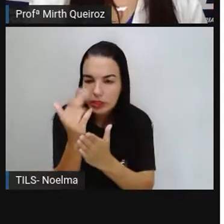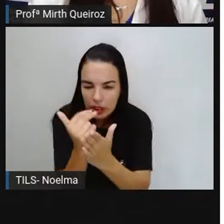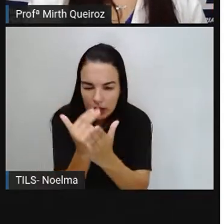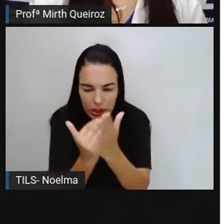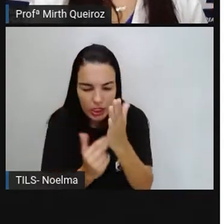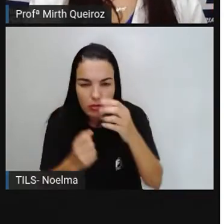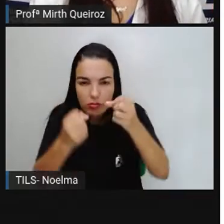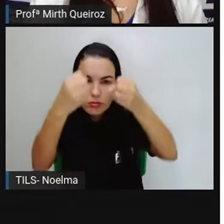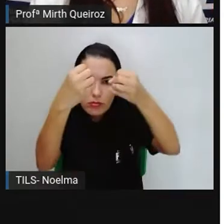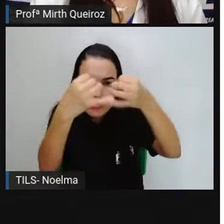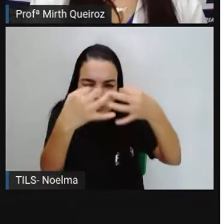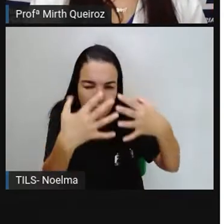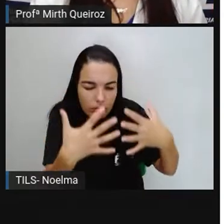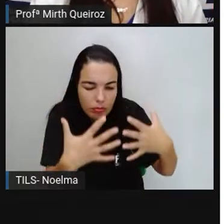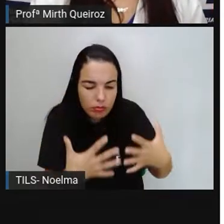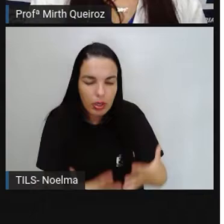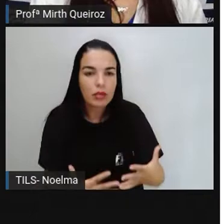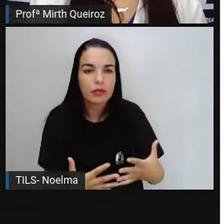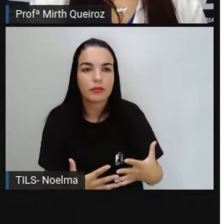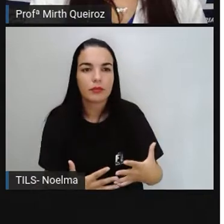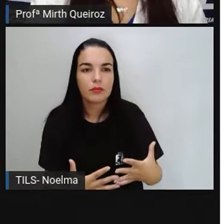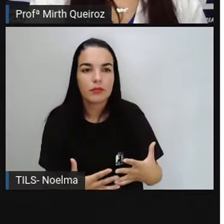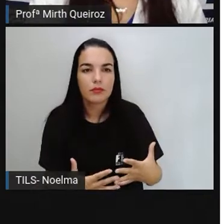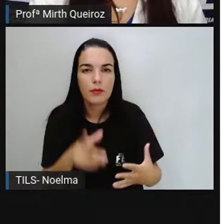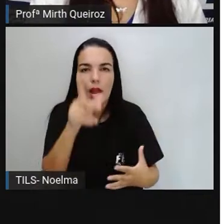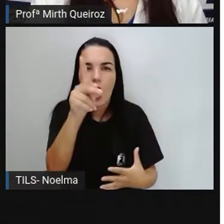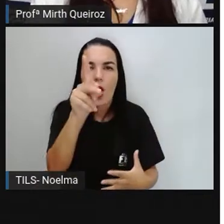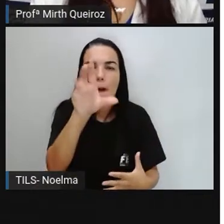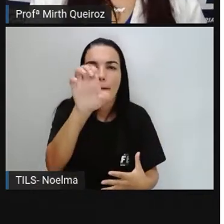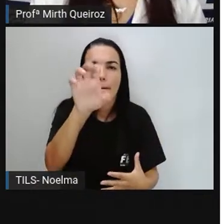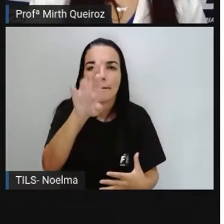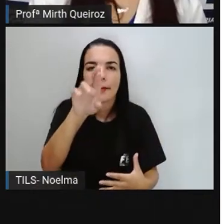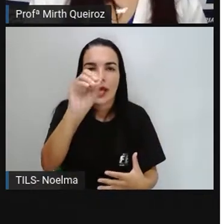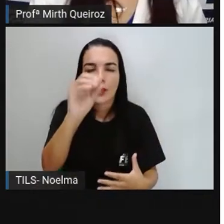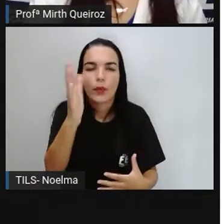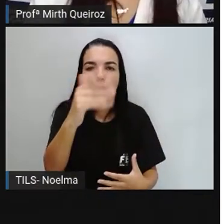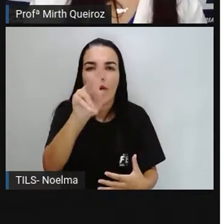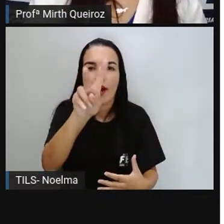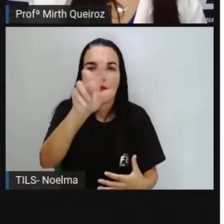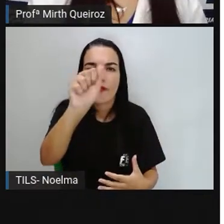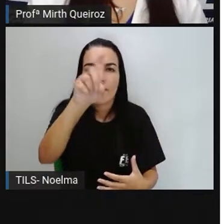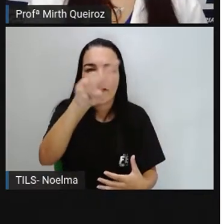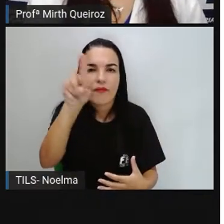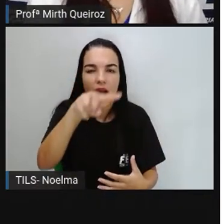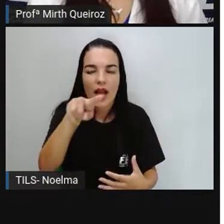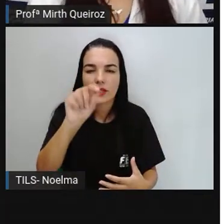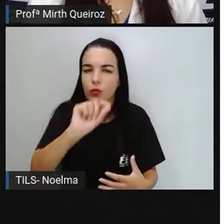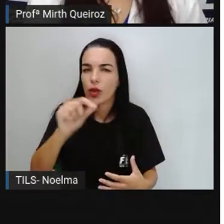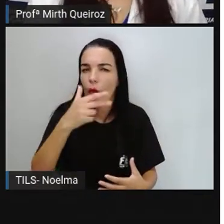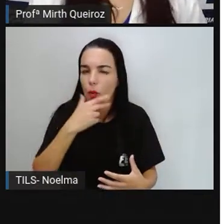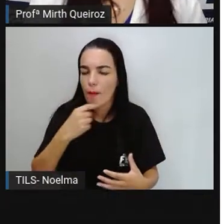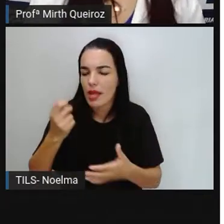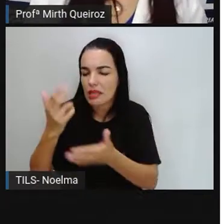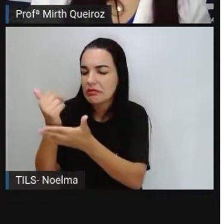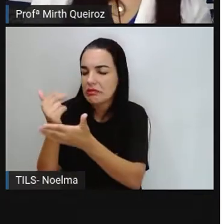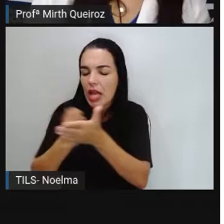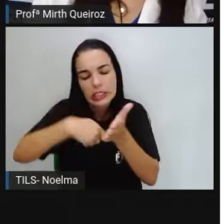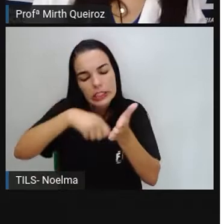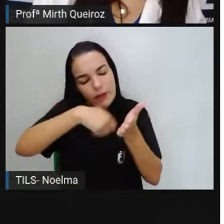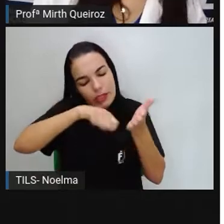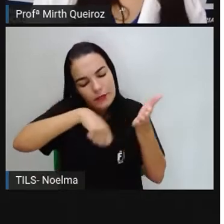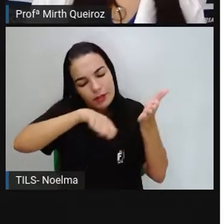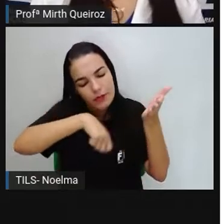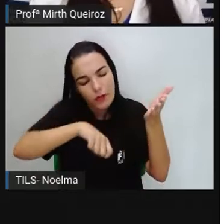descrito, desculpe, por Pero Vaz de Caminha, foi aquele índio que andava nu, que andava com pena